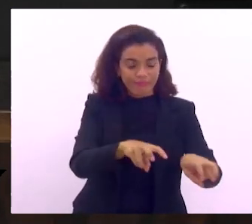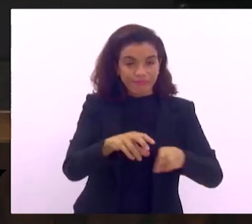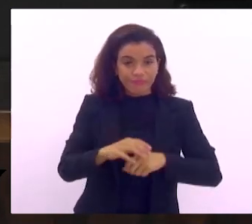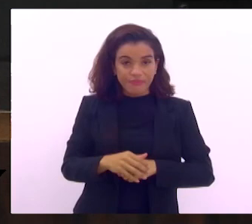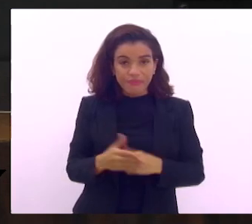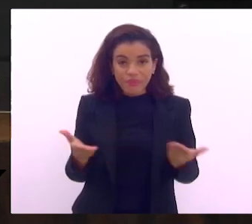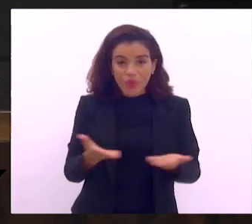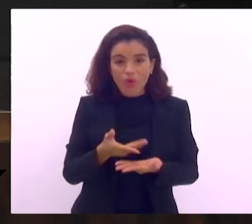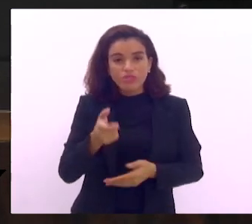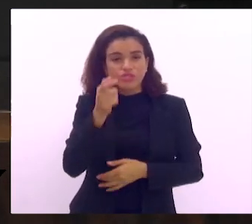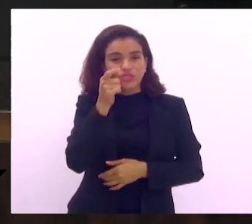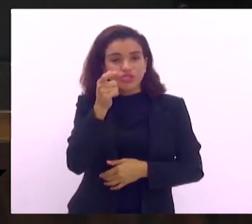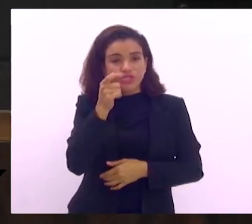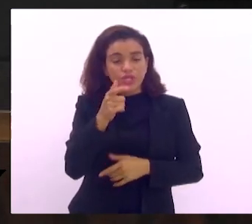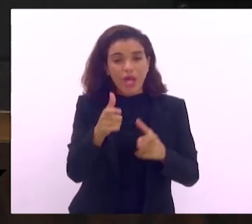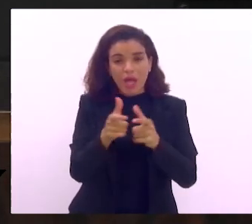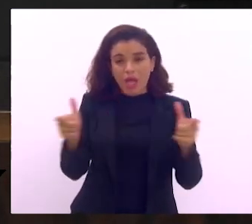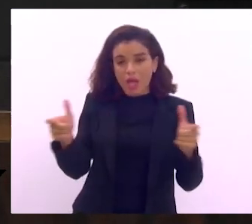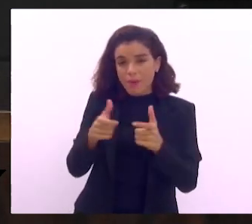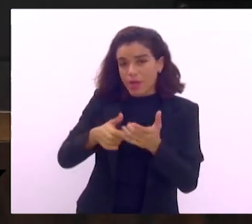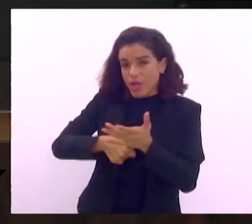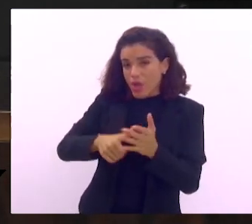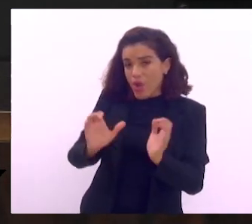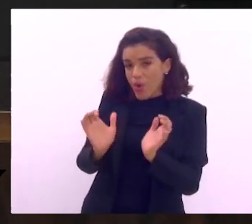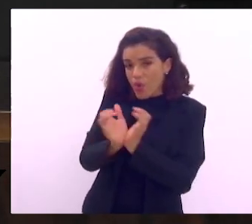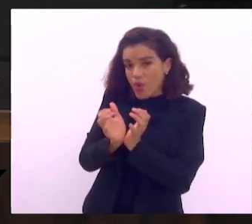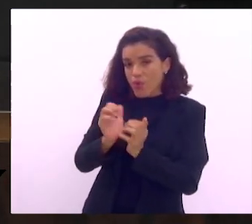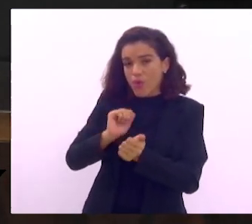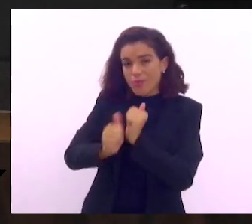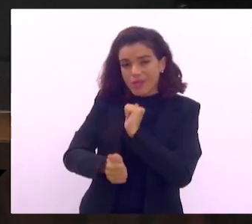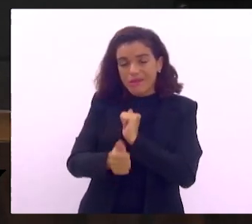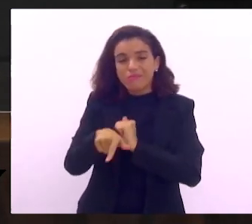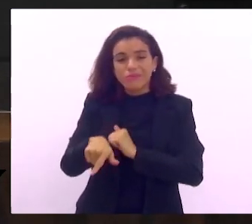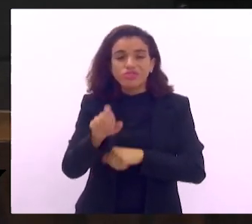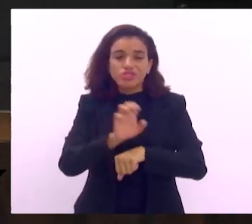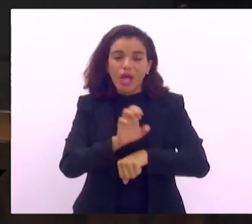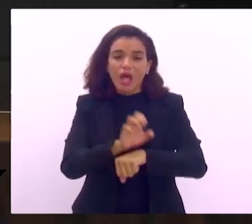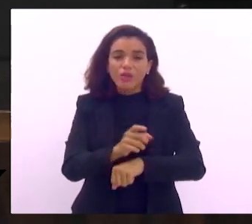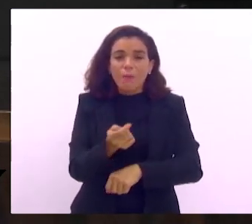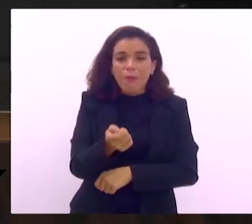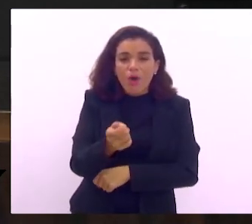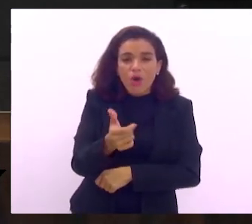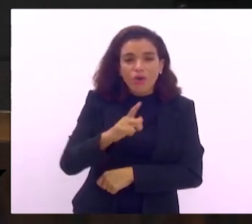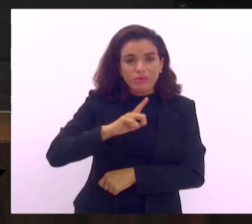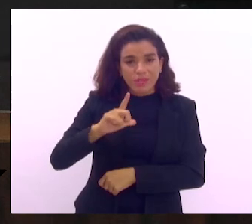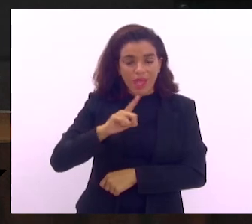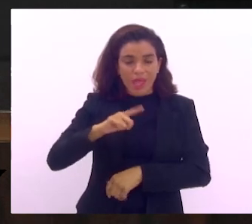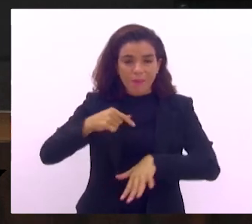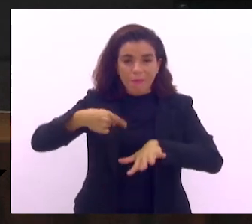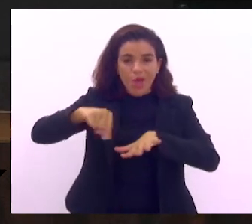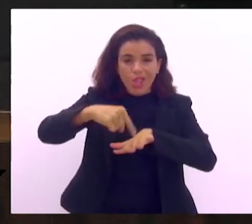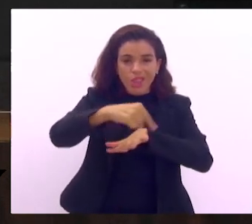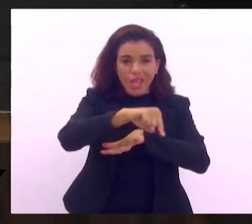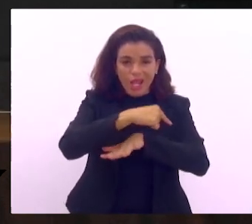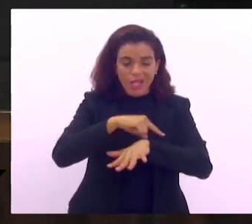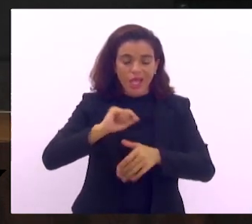hoje, a gente assiste hoje que a maioria dos clubes de esporte no nosso estado, poucos deles têm modalidade de esporte